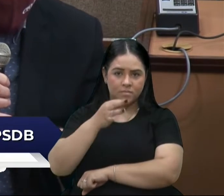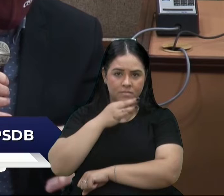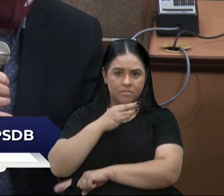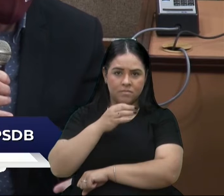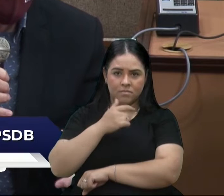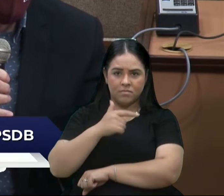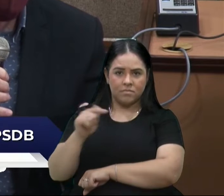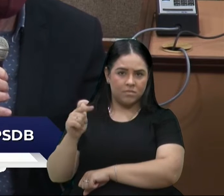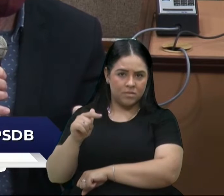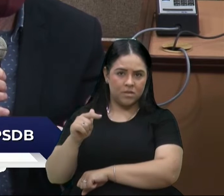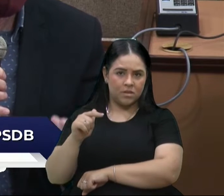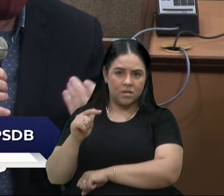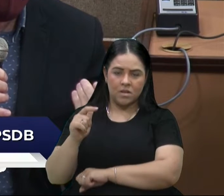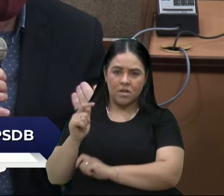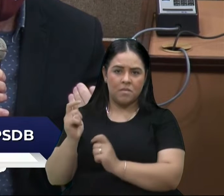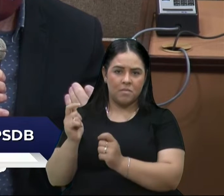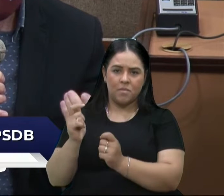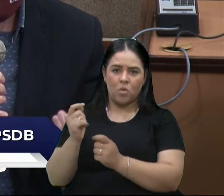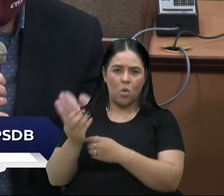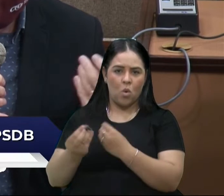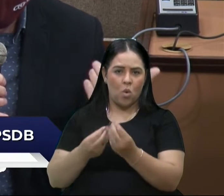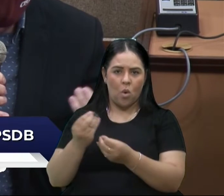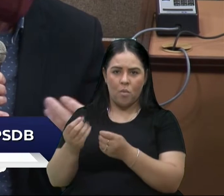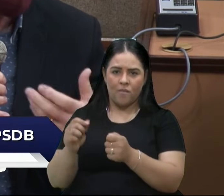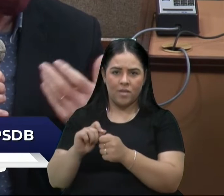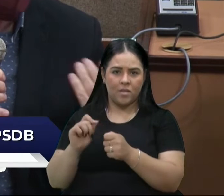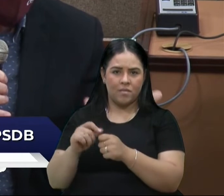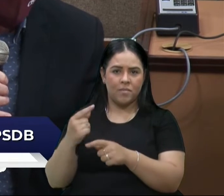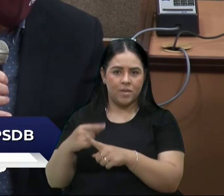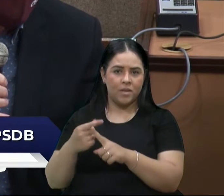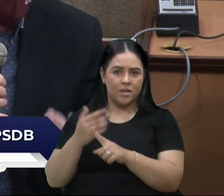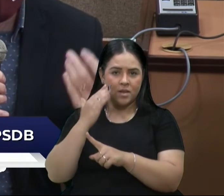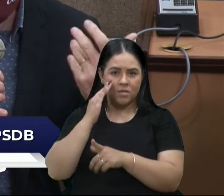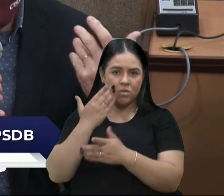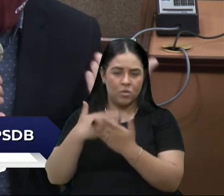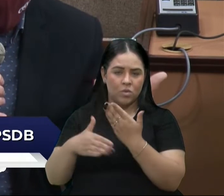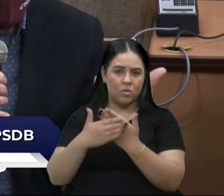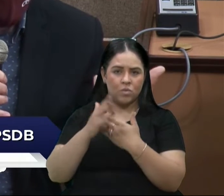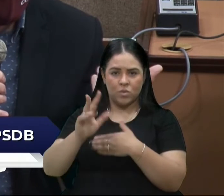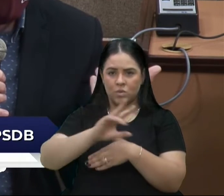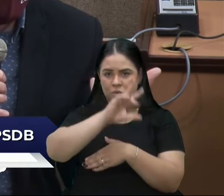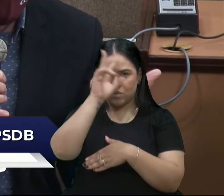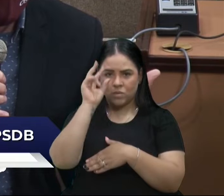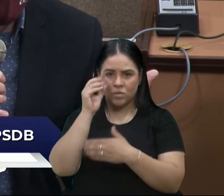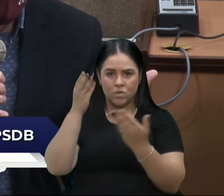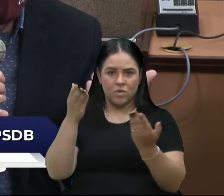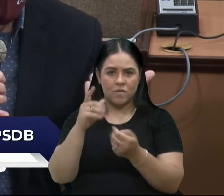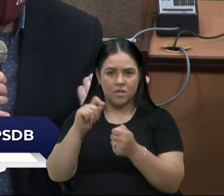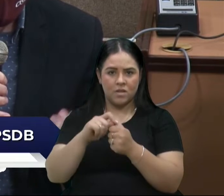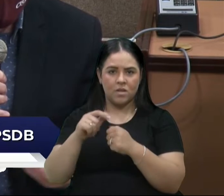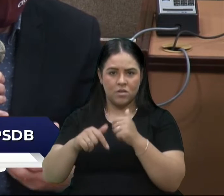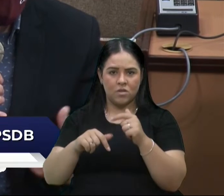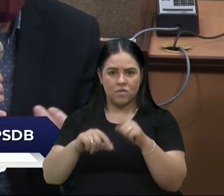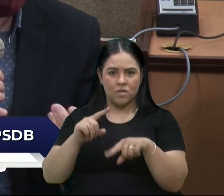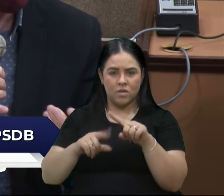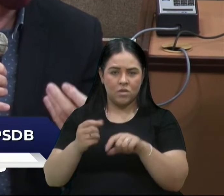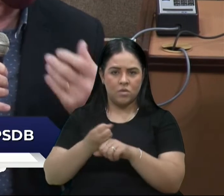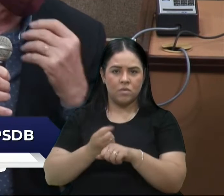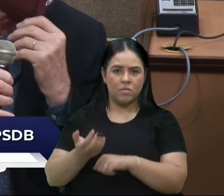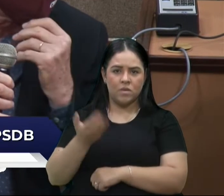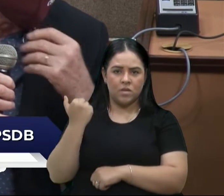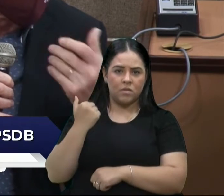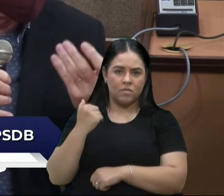não tem esse tipo de possibilidade, porque, evidentemente, como a maioria dos municípios já prestaram o trabalho no passado, e seria tipo